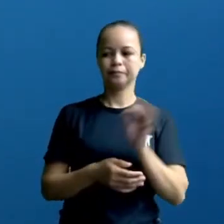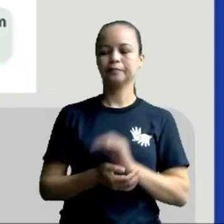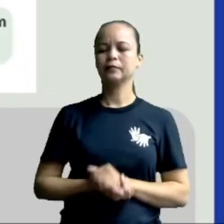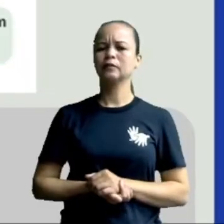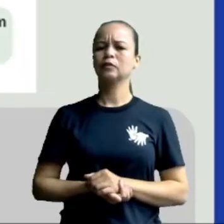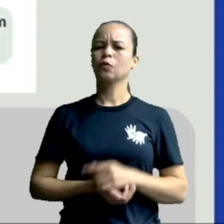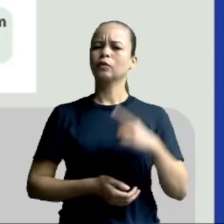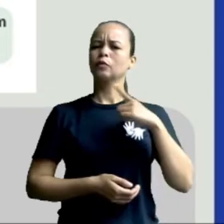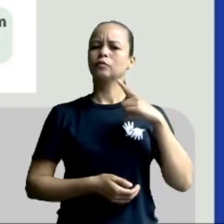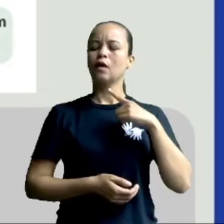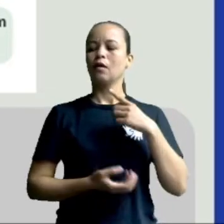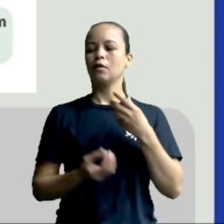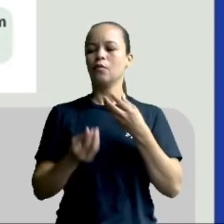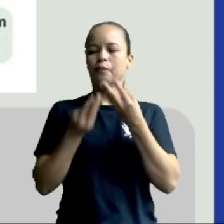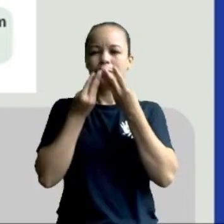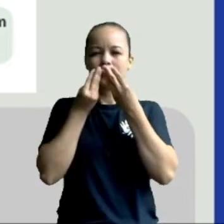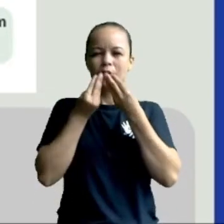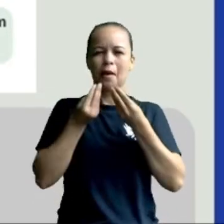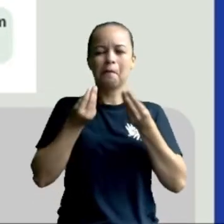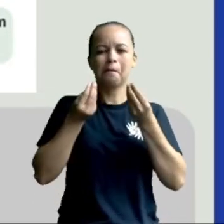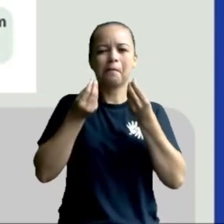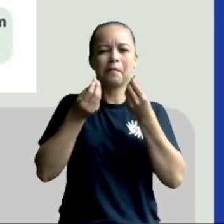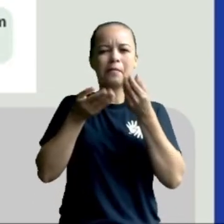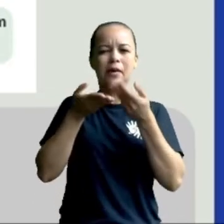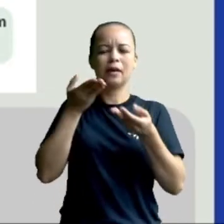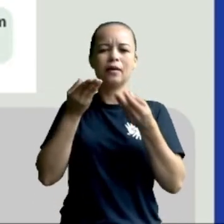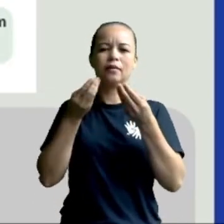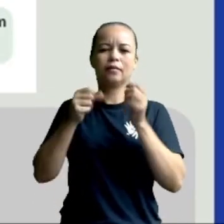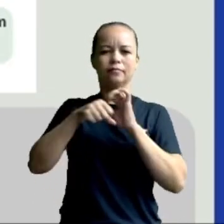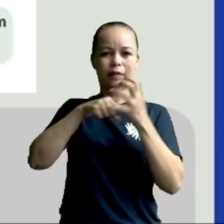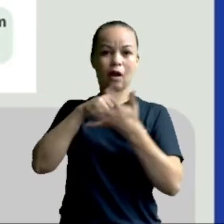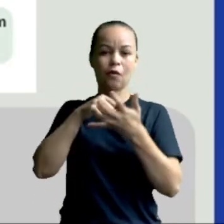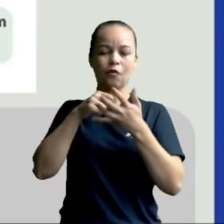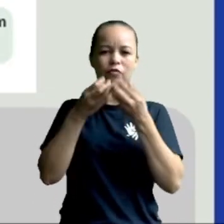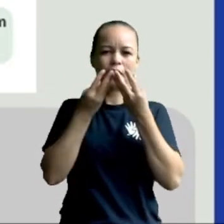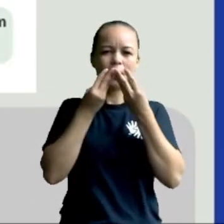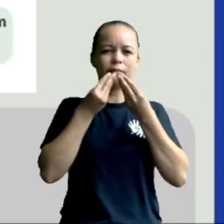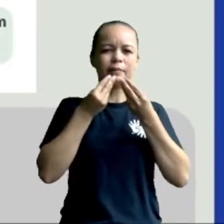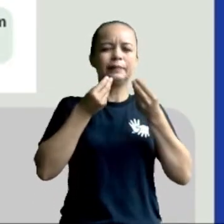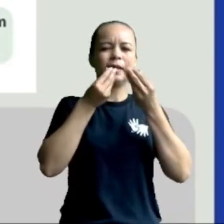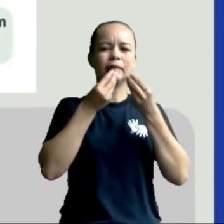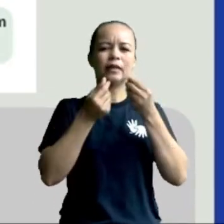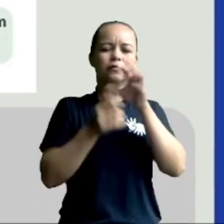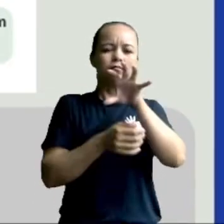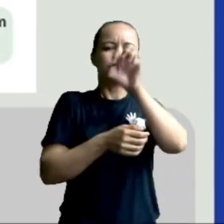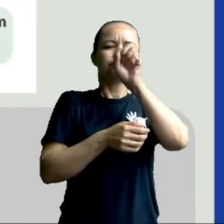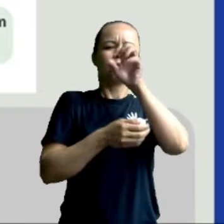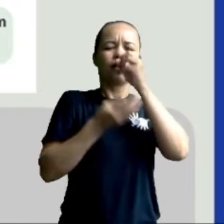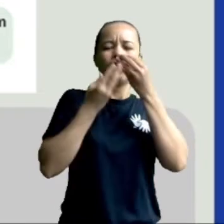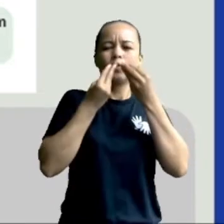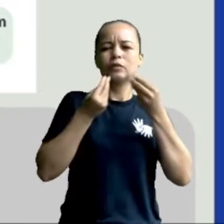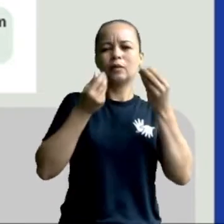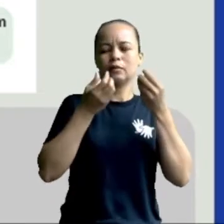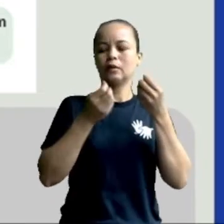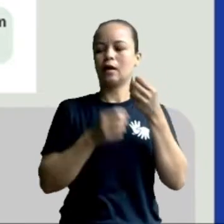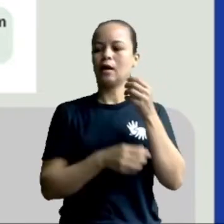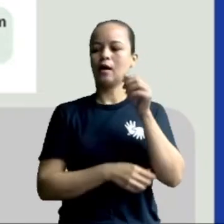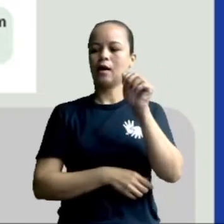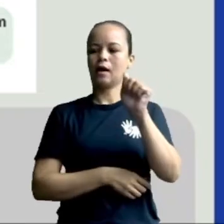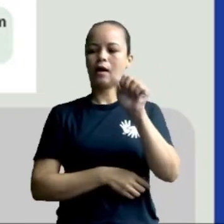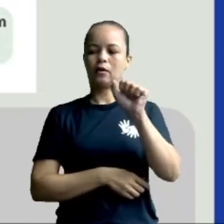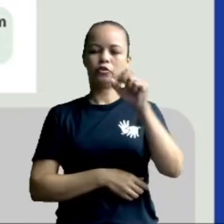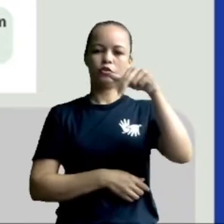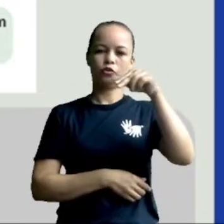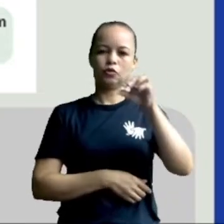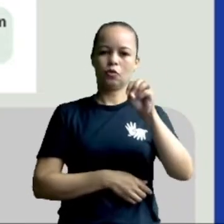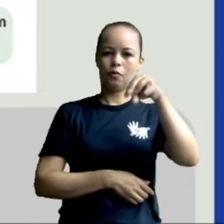tenho a perda, que algumas pessoas relataram devido à Covid, é conhecido como asnomia. Então, quando eu tenho anosmia, é